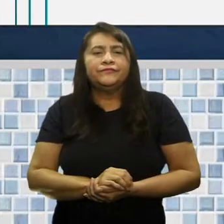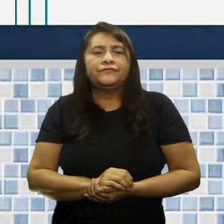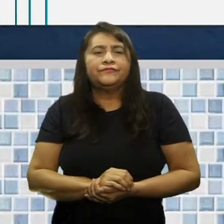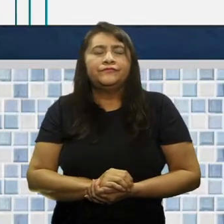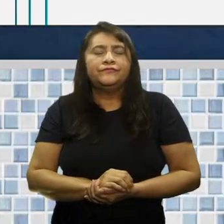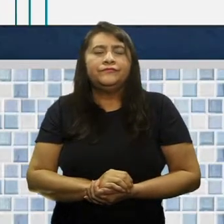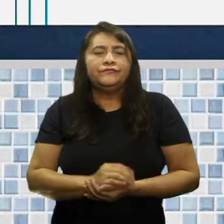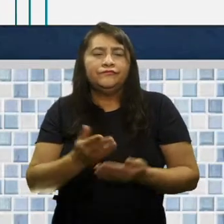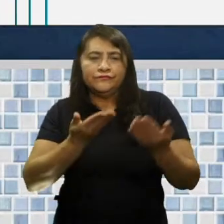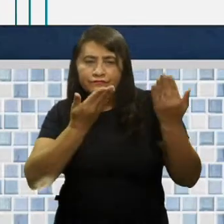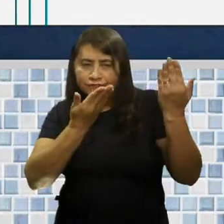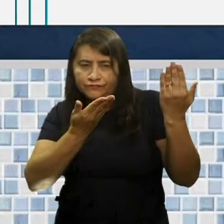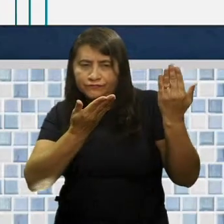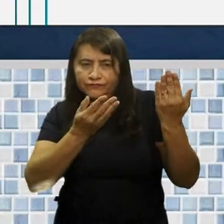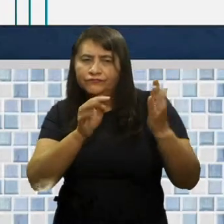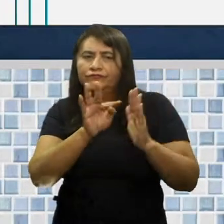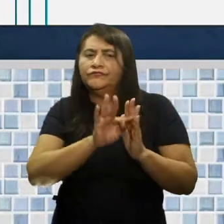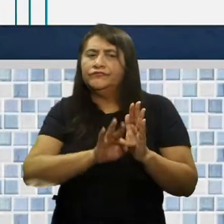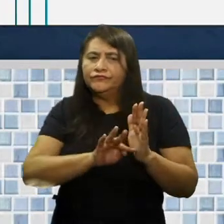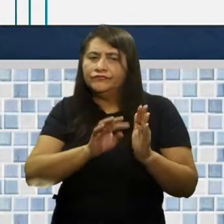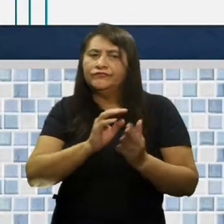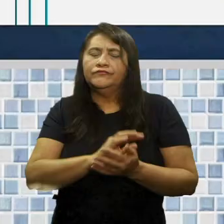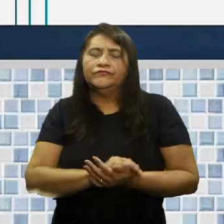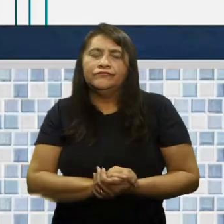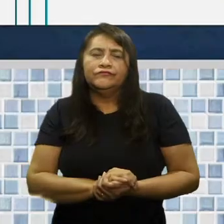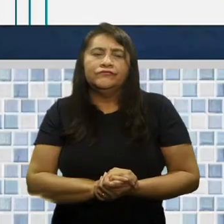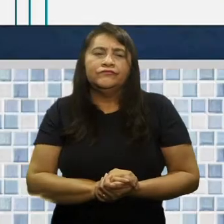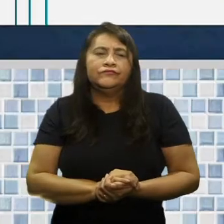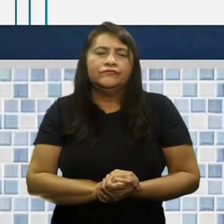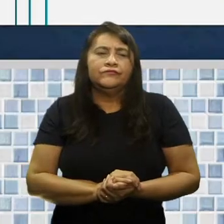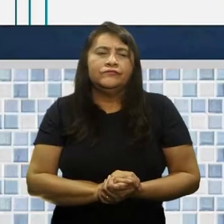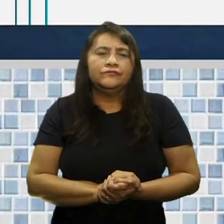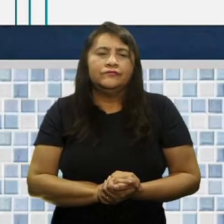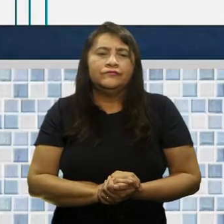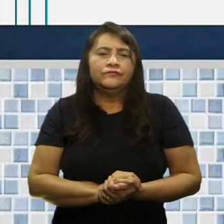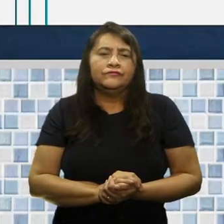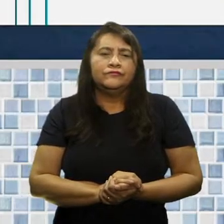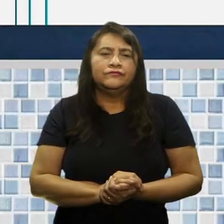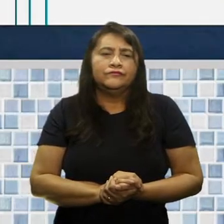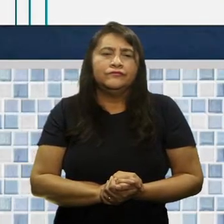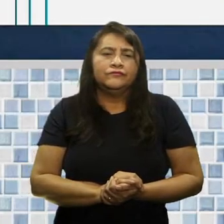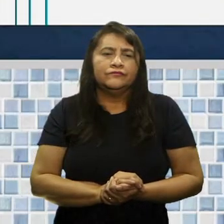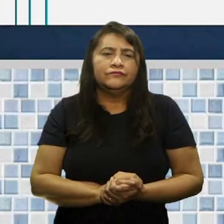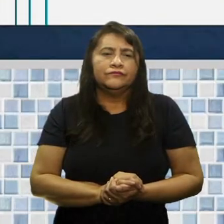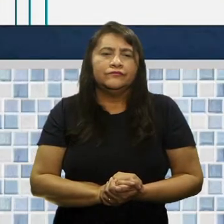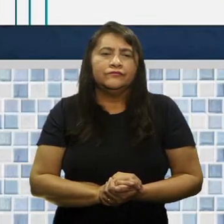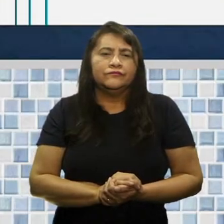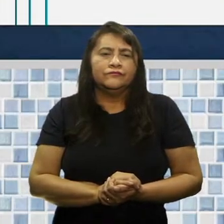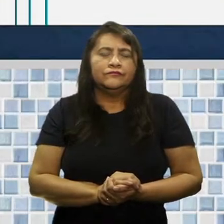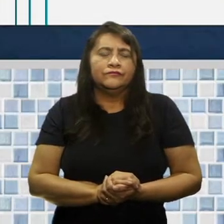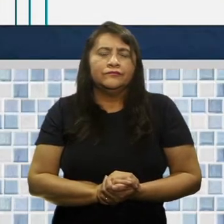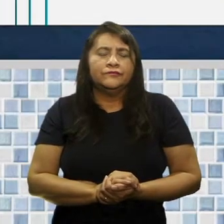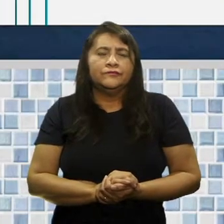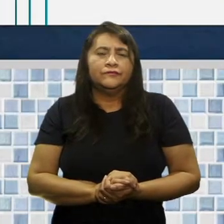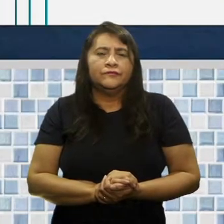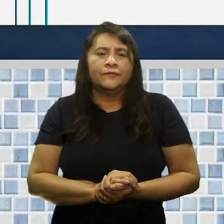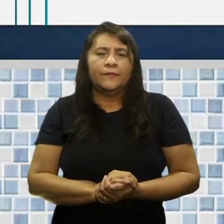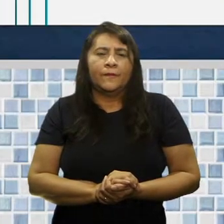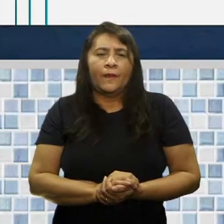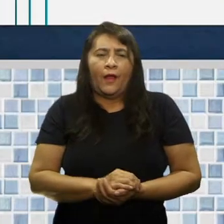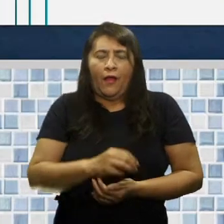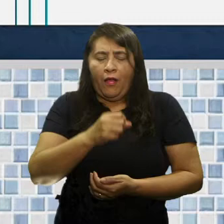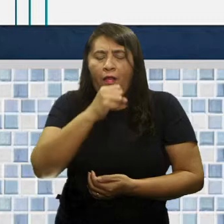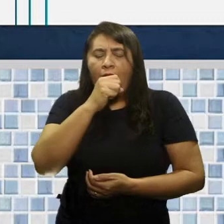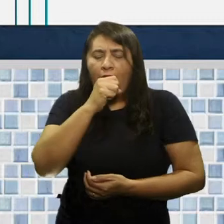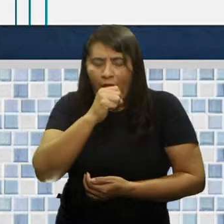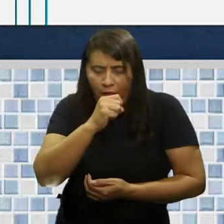When coughing or sneezing, cover your face with a tissue or with your elbow. Então, quando você